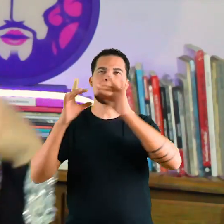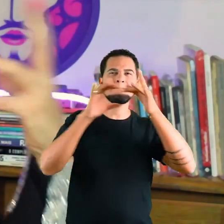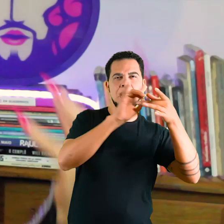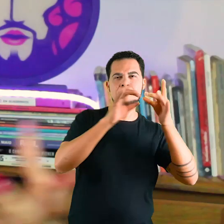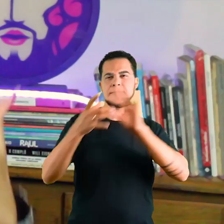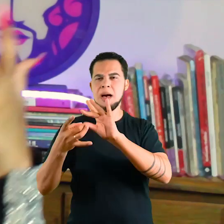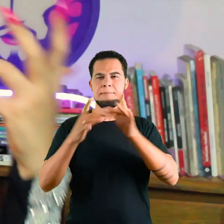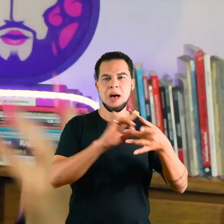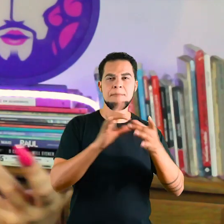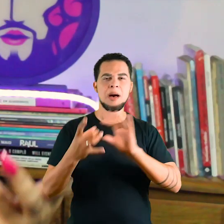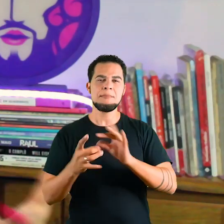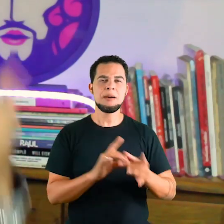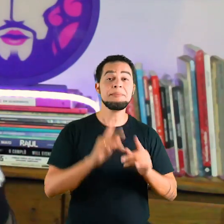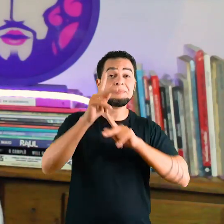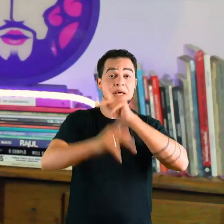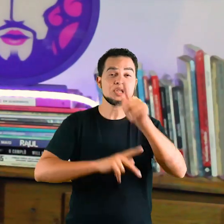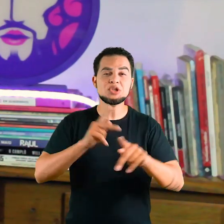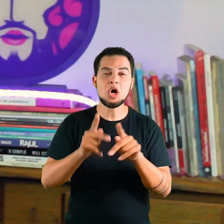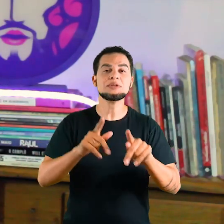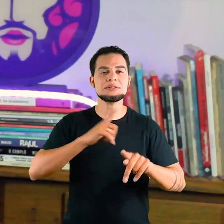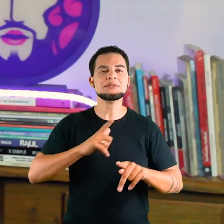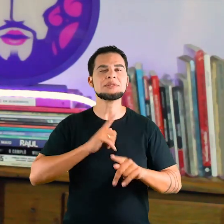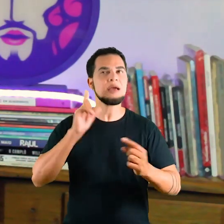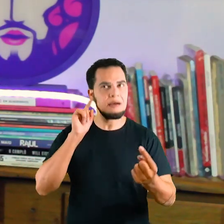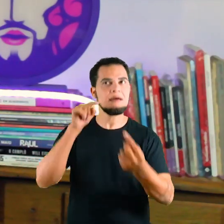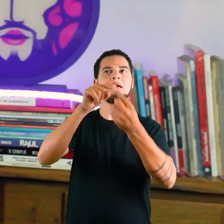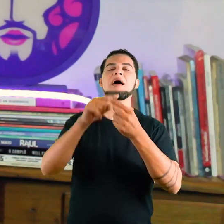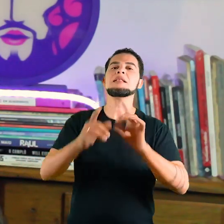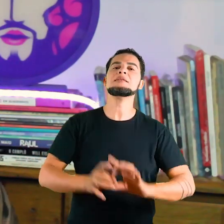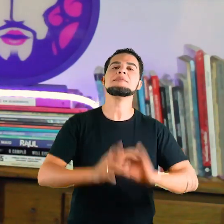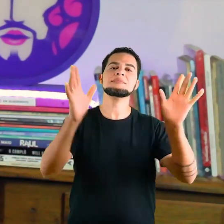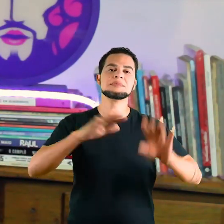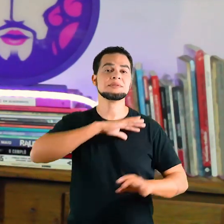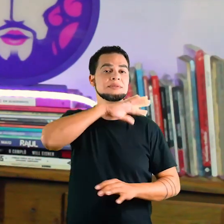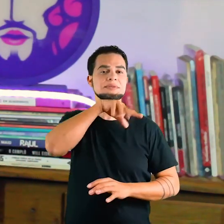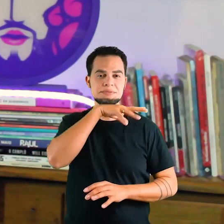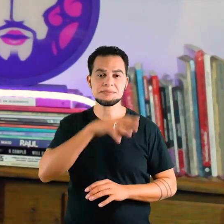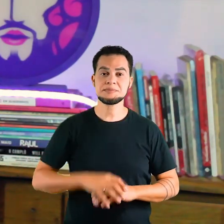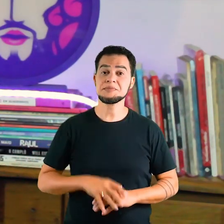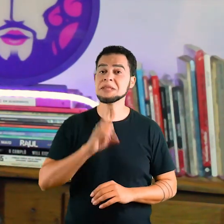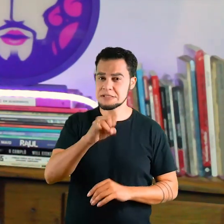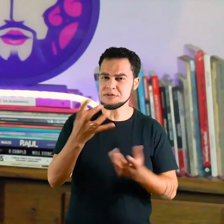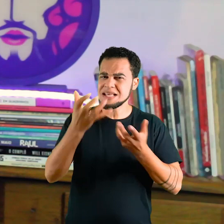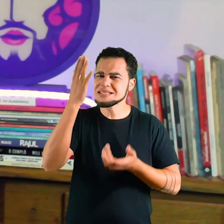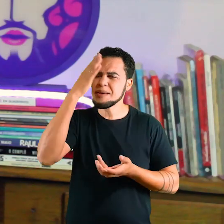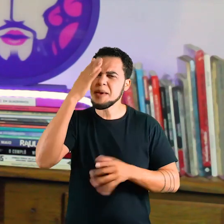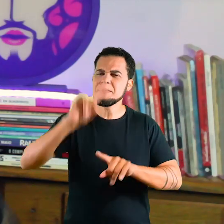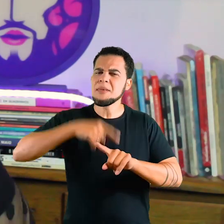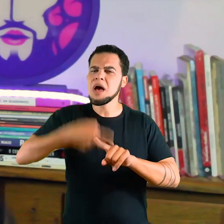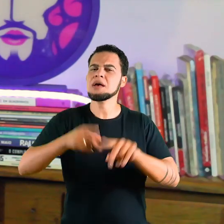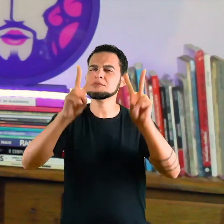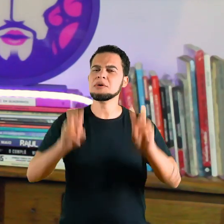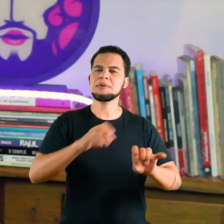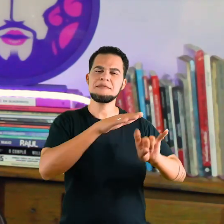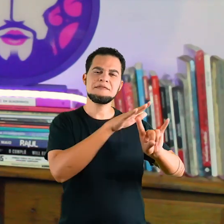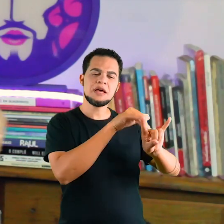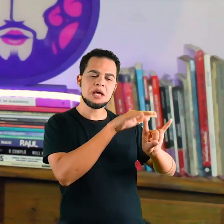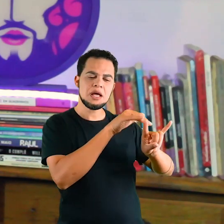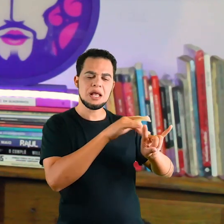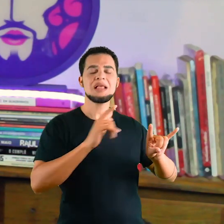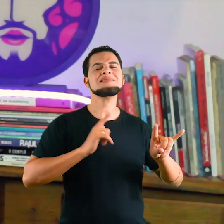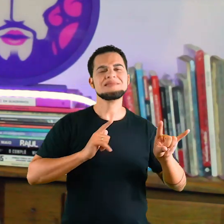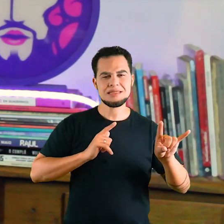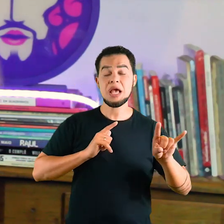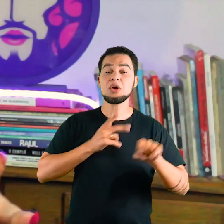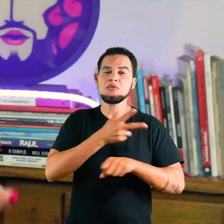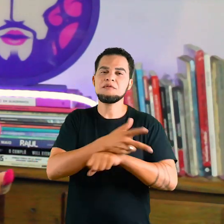mosaico de camaradas que tem no horizonte a libertação animal. Isso é muito lindo. Se quiserem se informar mais sobre veganismo, tem um vídeo do Chavoso